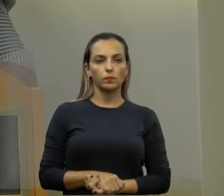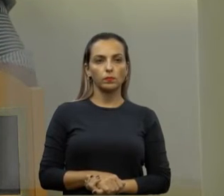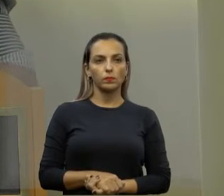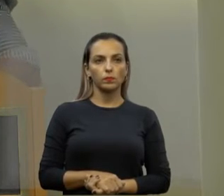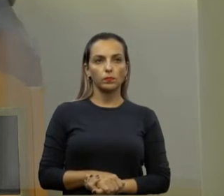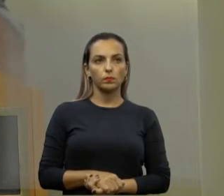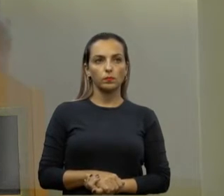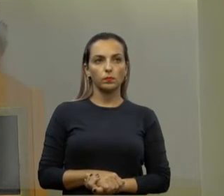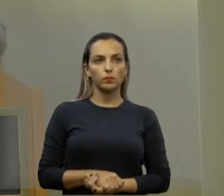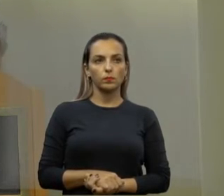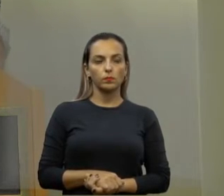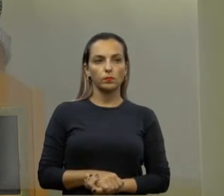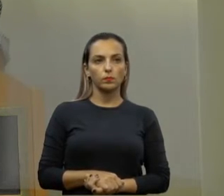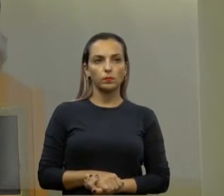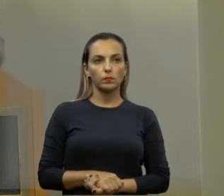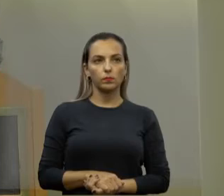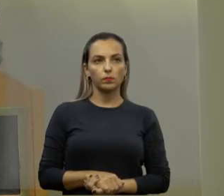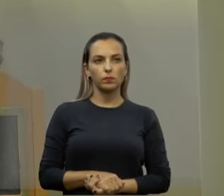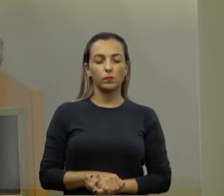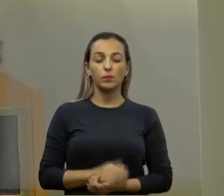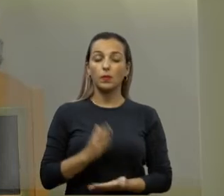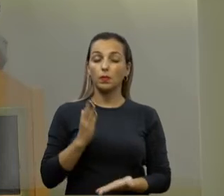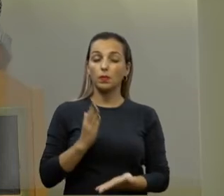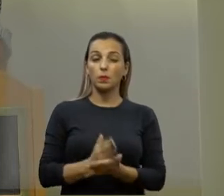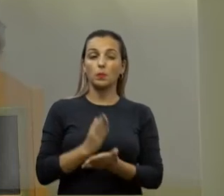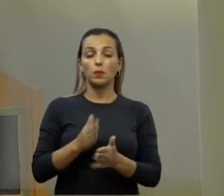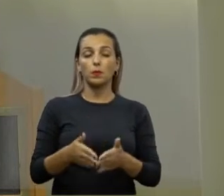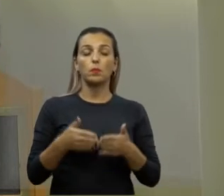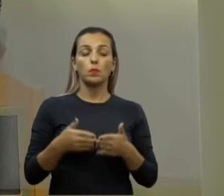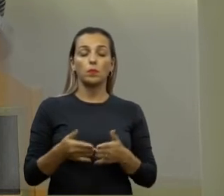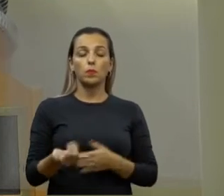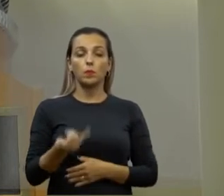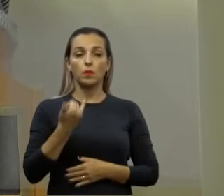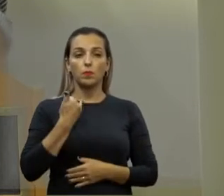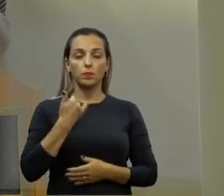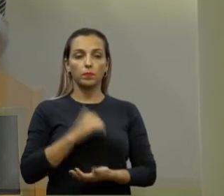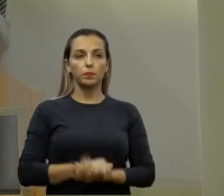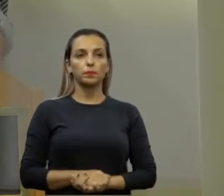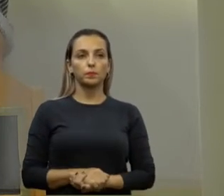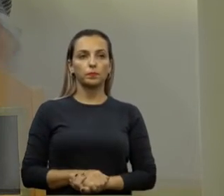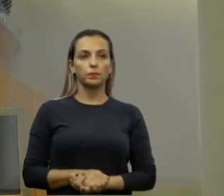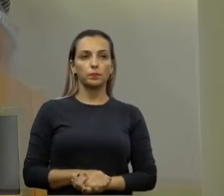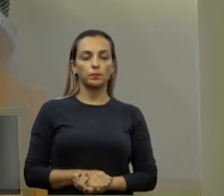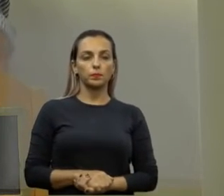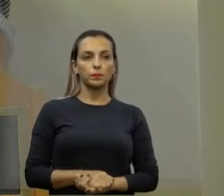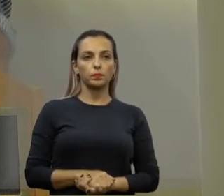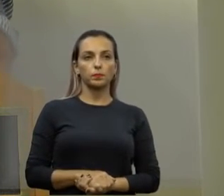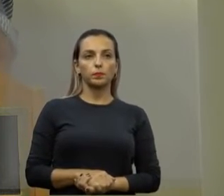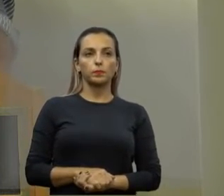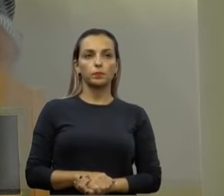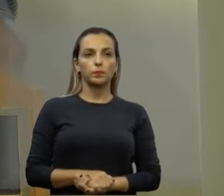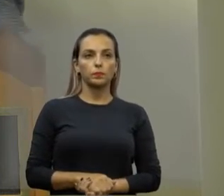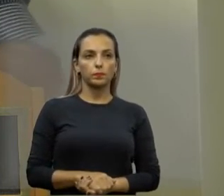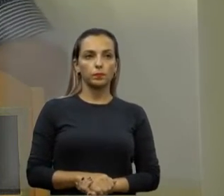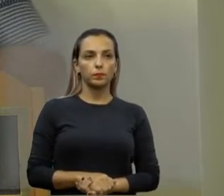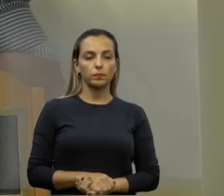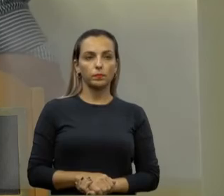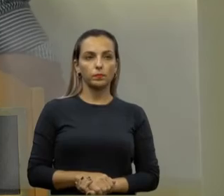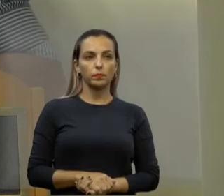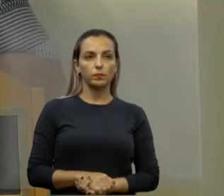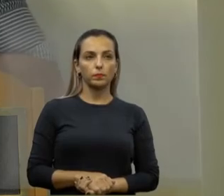Oi para o sistema também você me avisa então presente Quando faltar 10 minutos aí por favor só para não estourar aqui Total